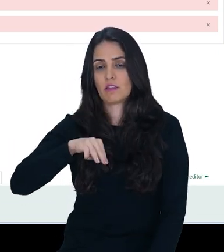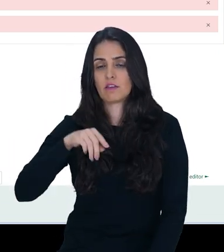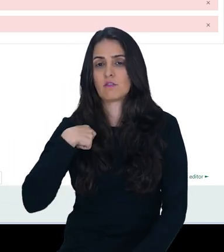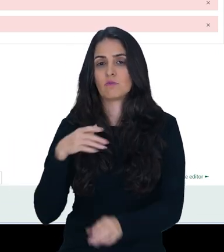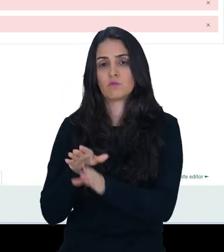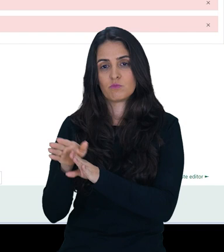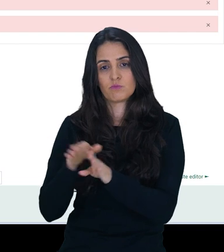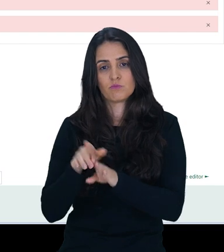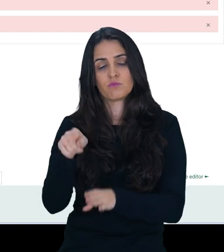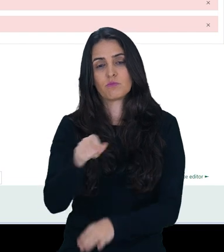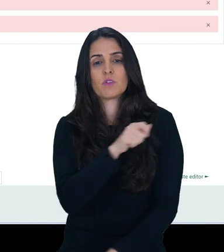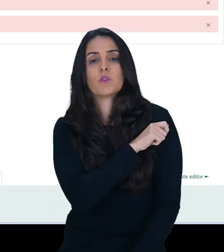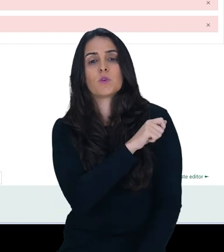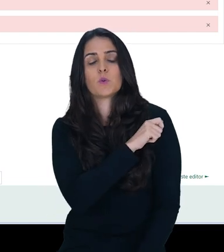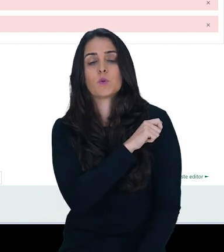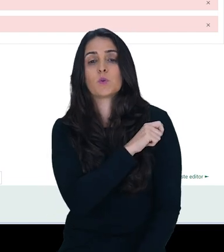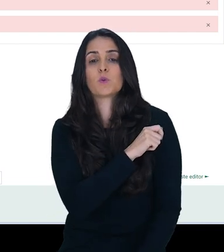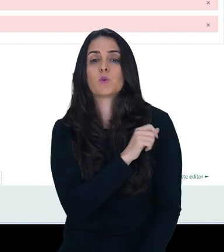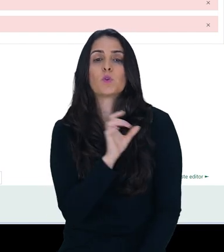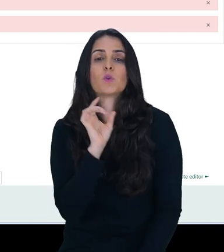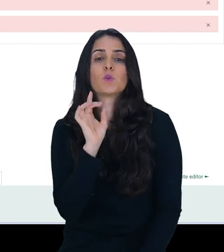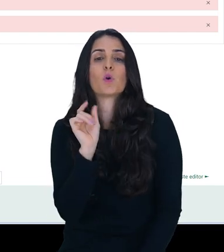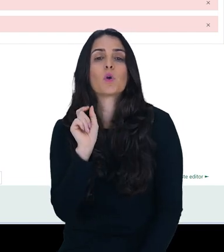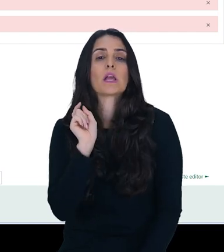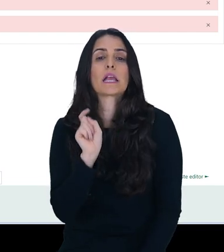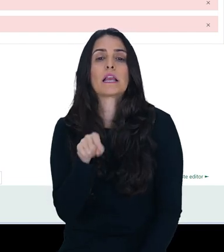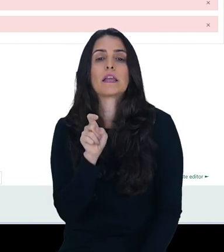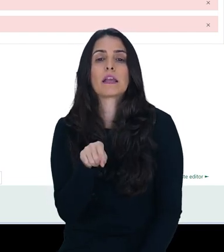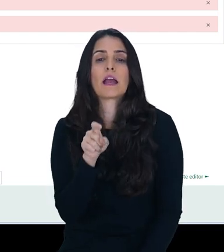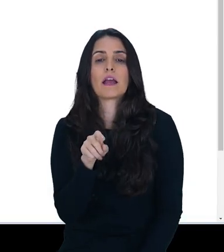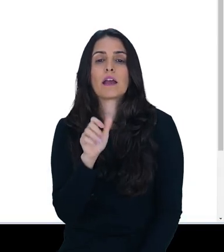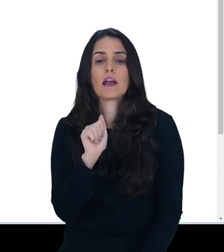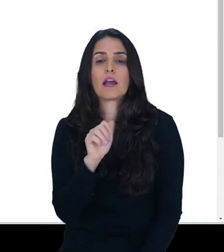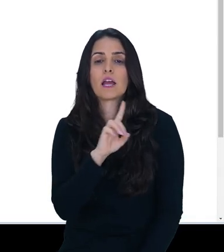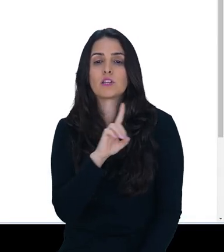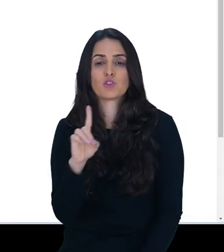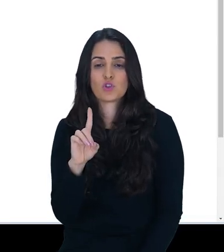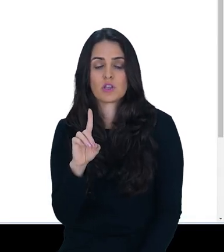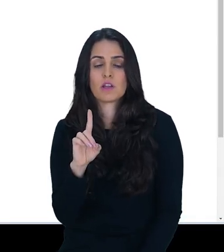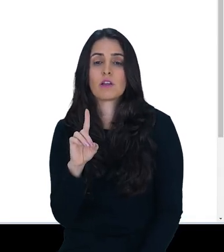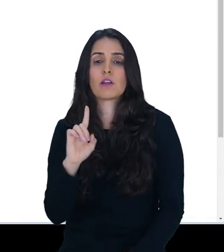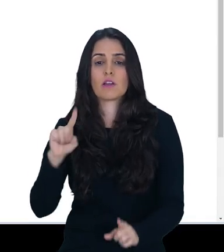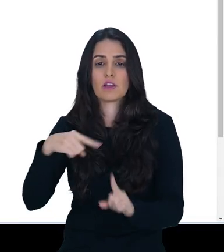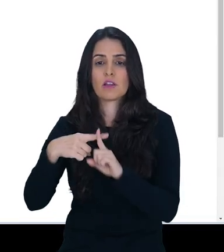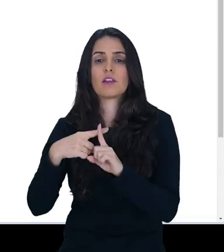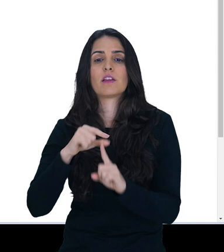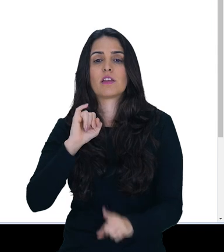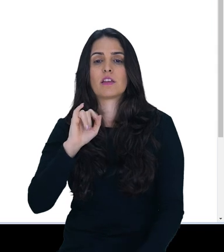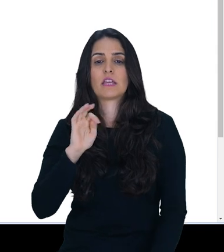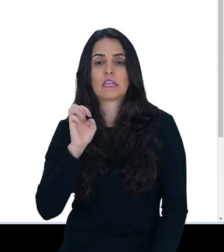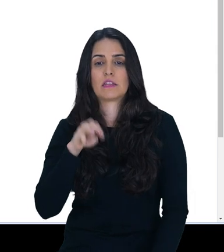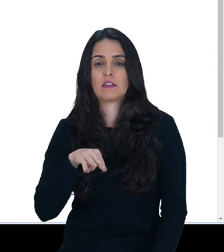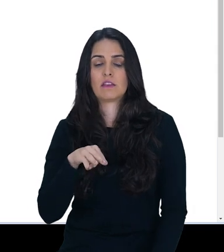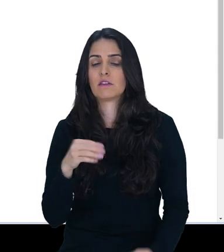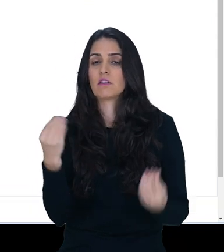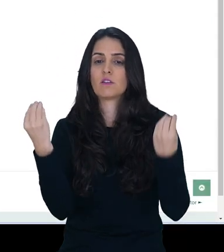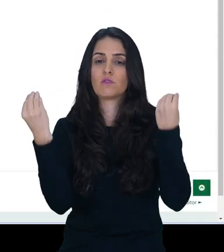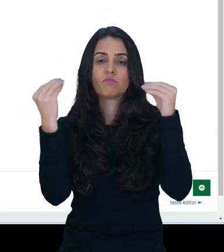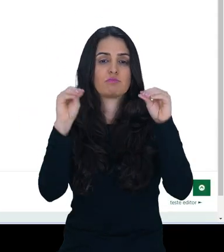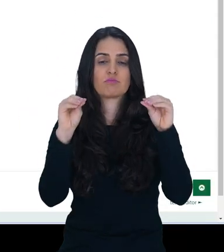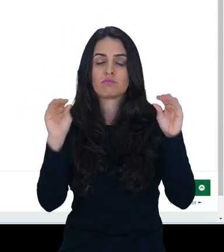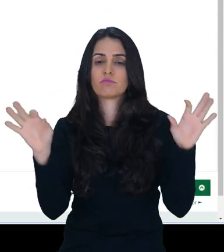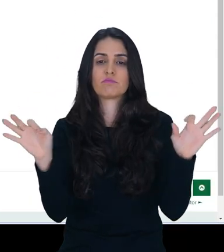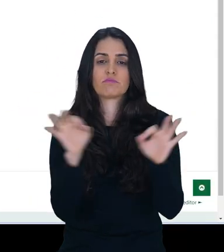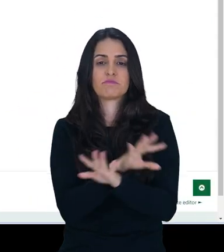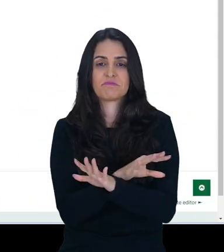Oriente o seu aluno que unicamente precisa clicar aqui em adicionar Um item para poder postar na